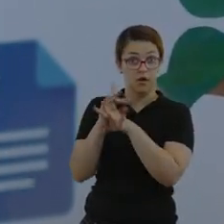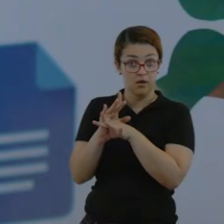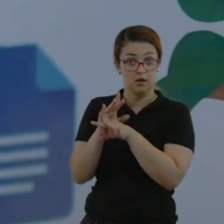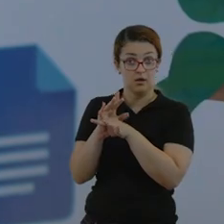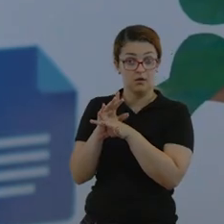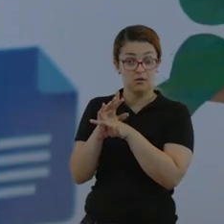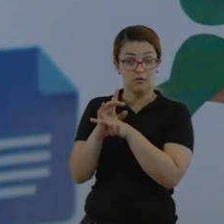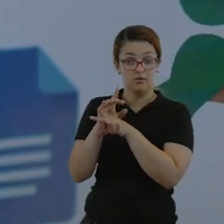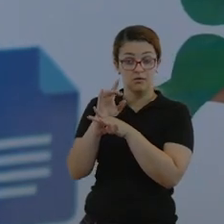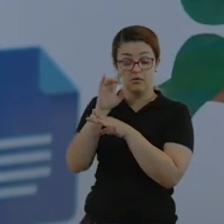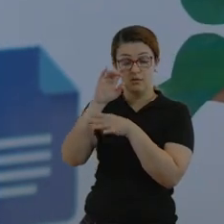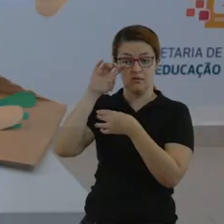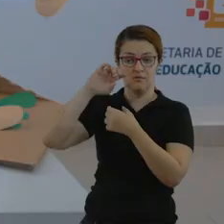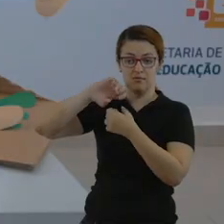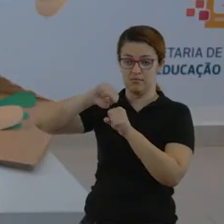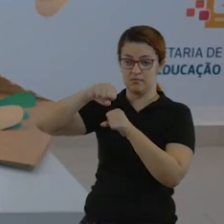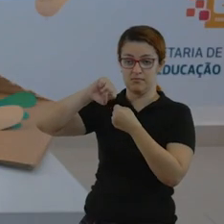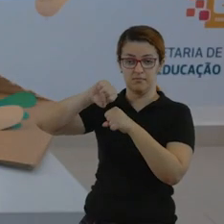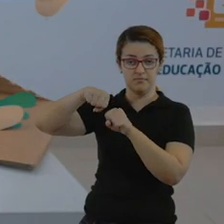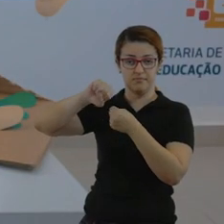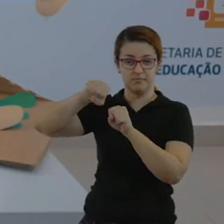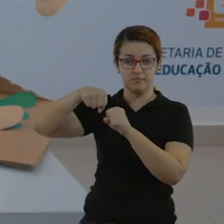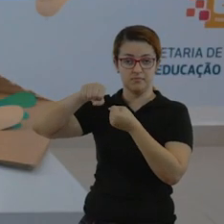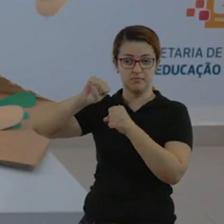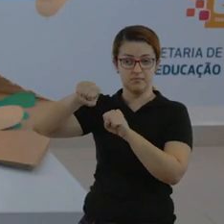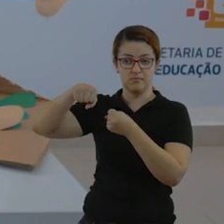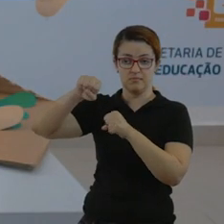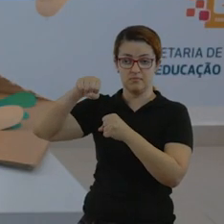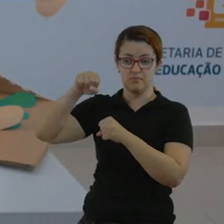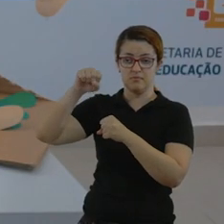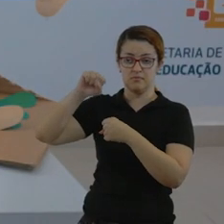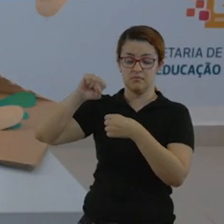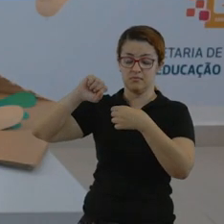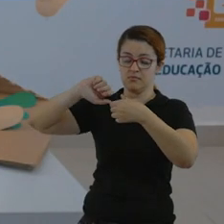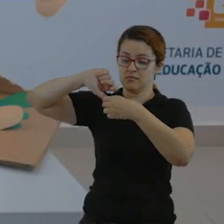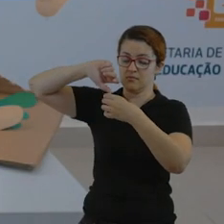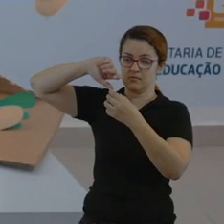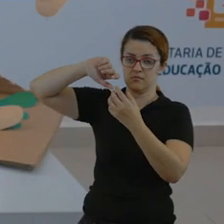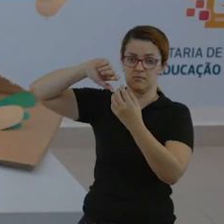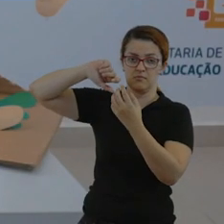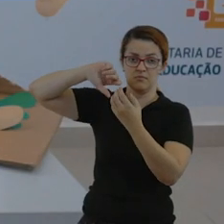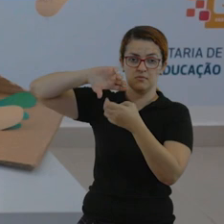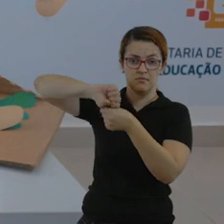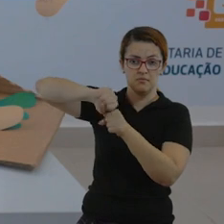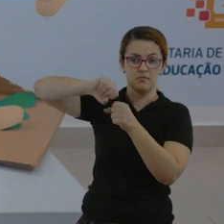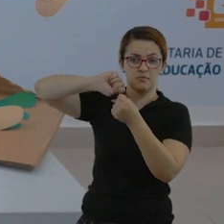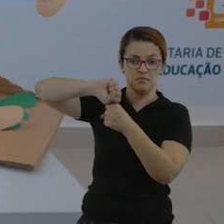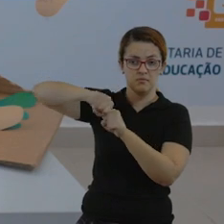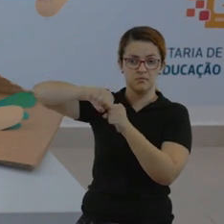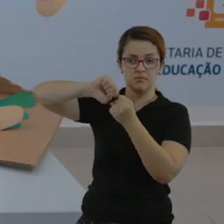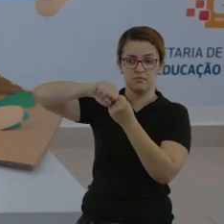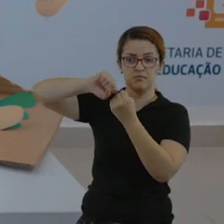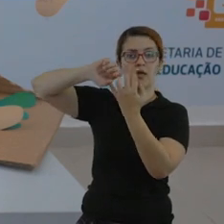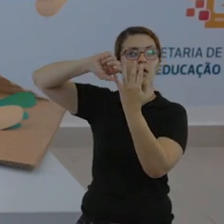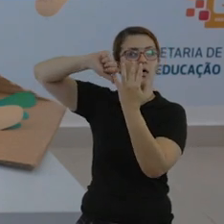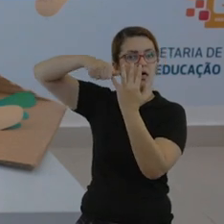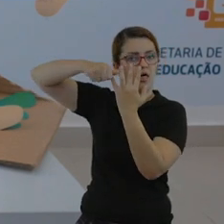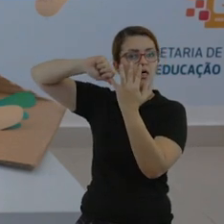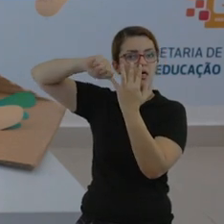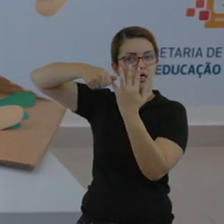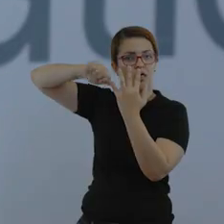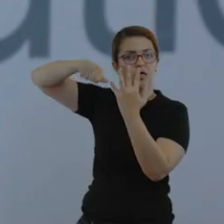Quando você terminar de torcer o tronco da árvore, aí você vai começar a torcer, ó, os galhos. E